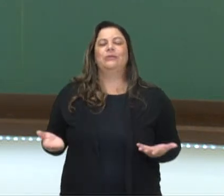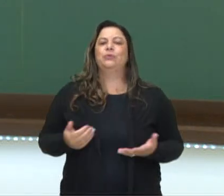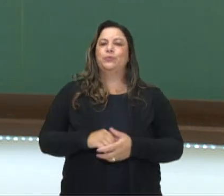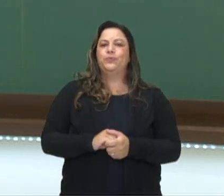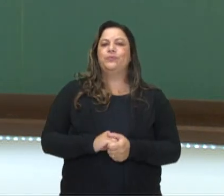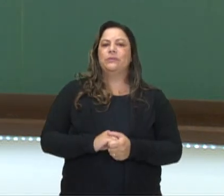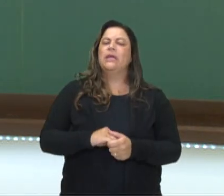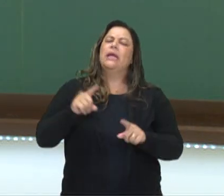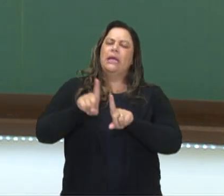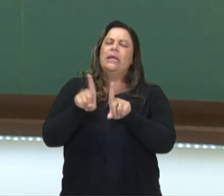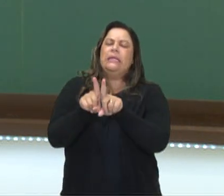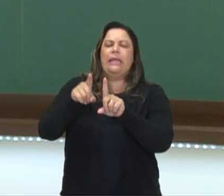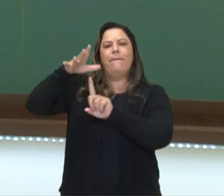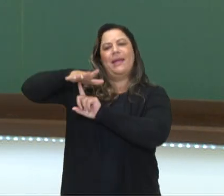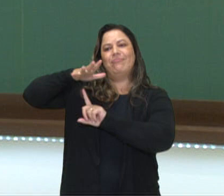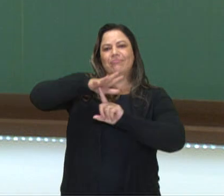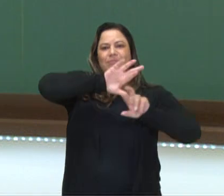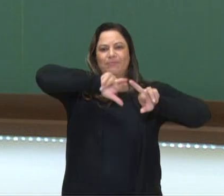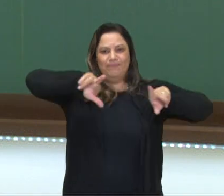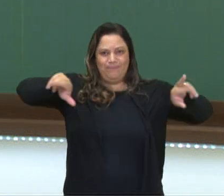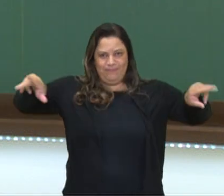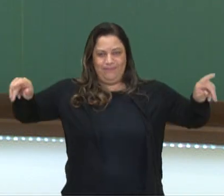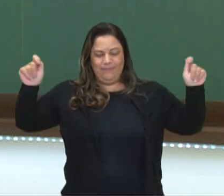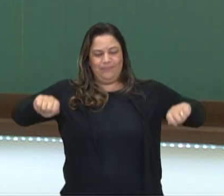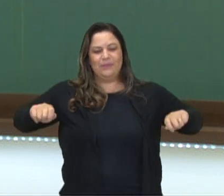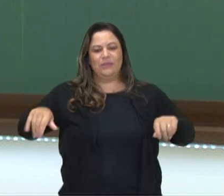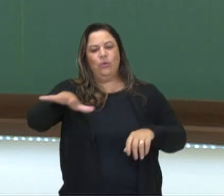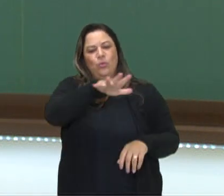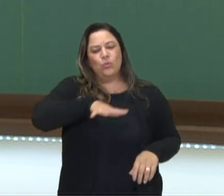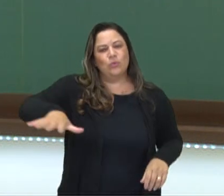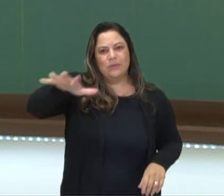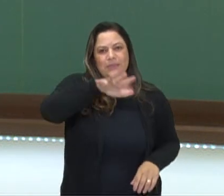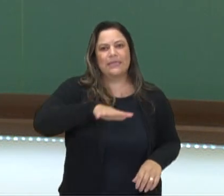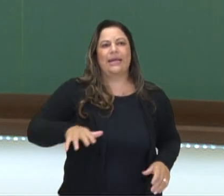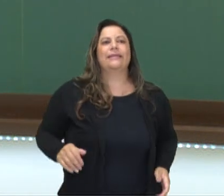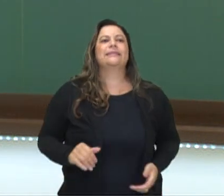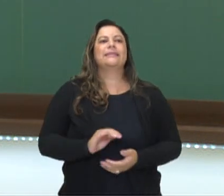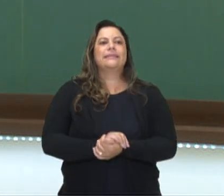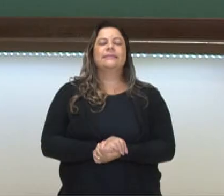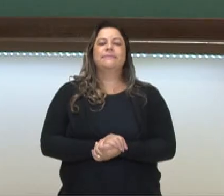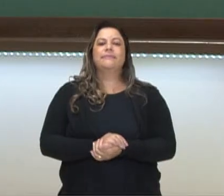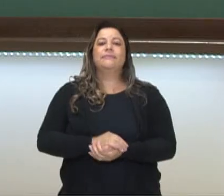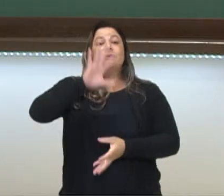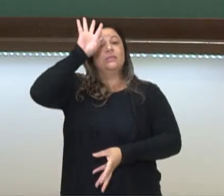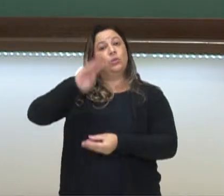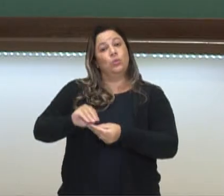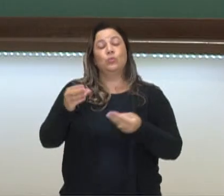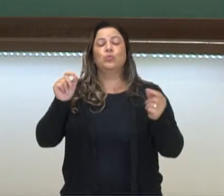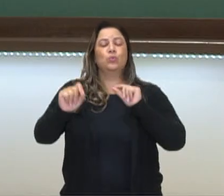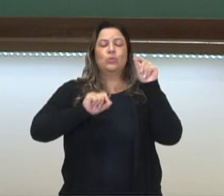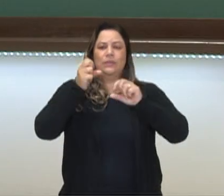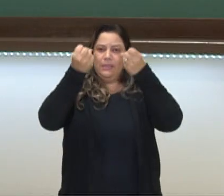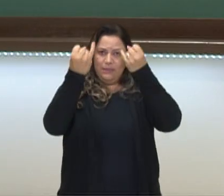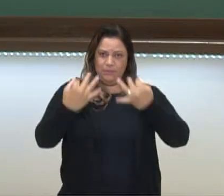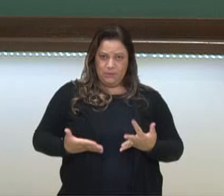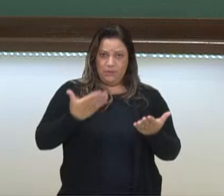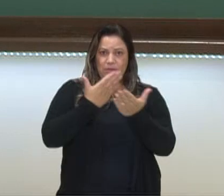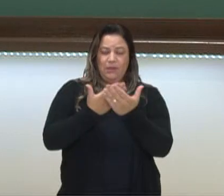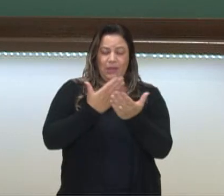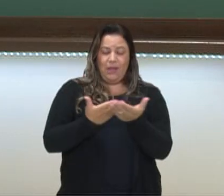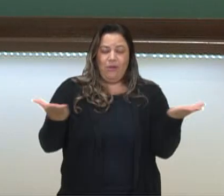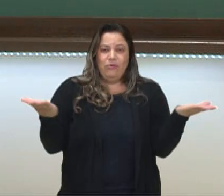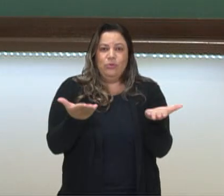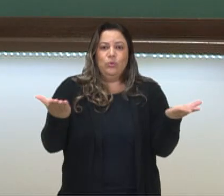Floresta de Araucárias e outras áreas aí que se enquadram nesta categoria. Então, o que nós falamos nessa nossa aula de hoje? Nós